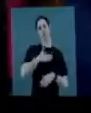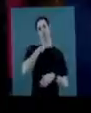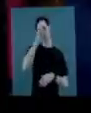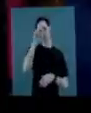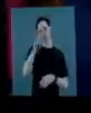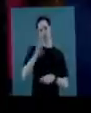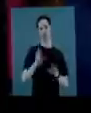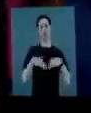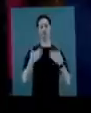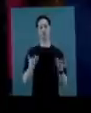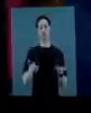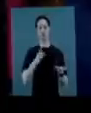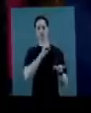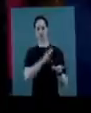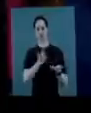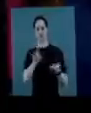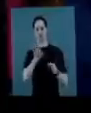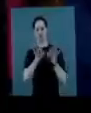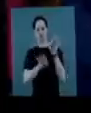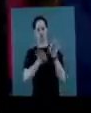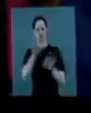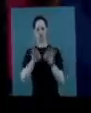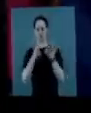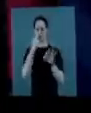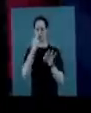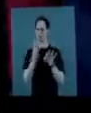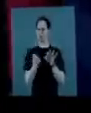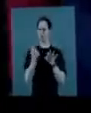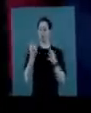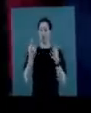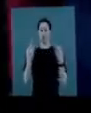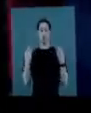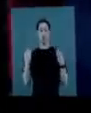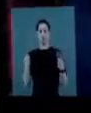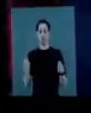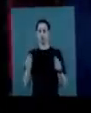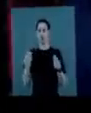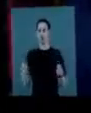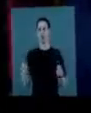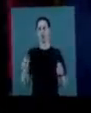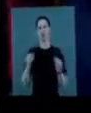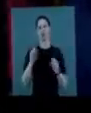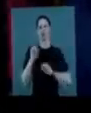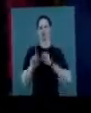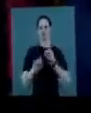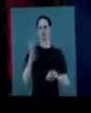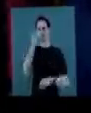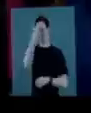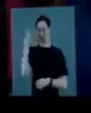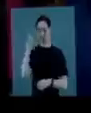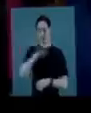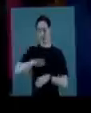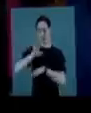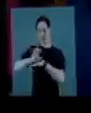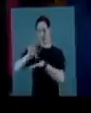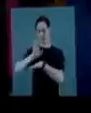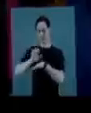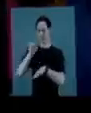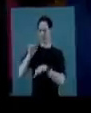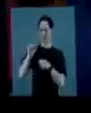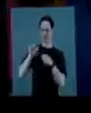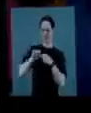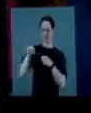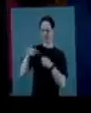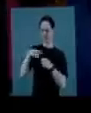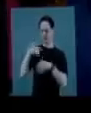cada ponto chega a ser grotesco nem acho que um estagiário do Judiciário ia fazer algo